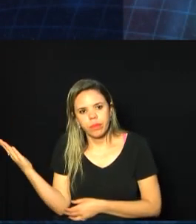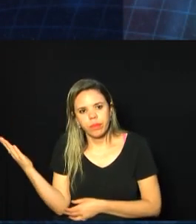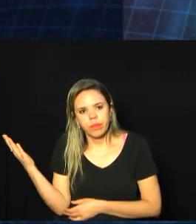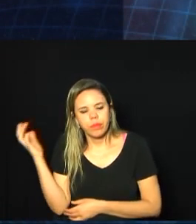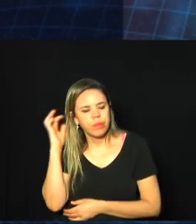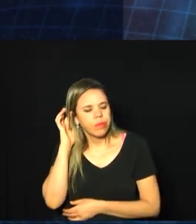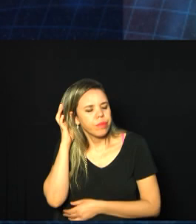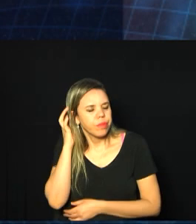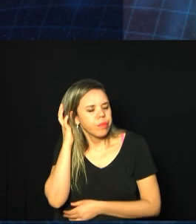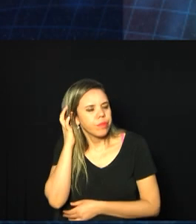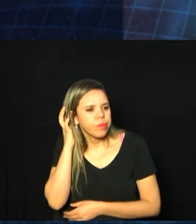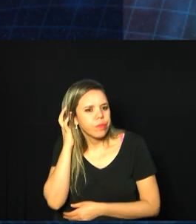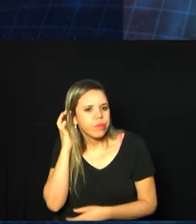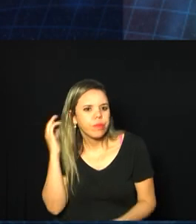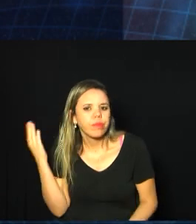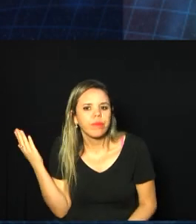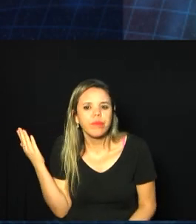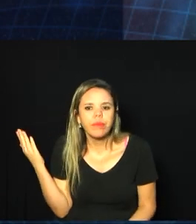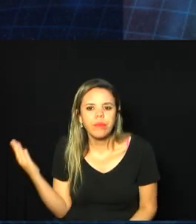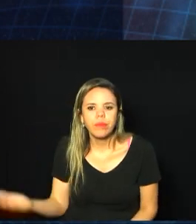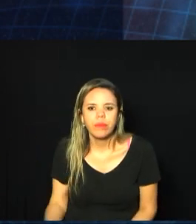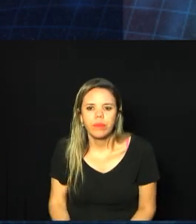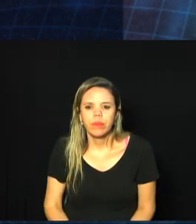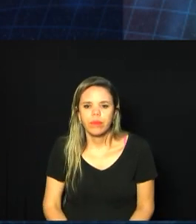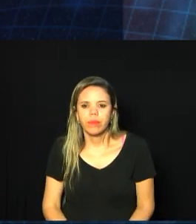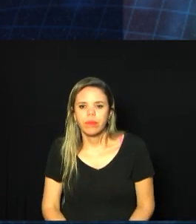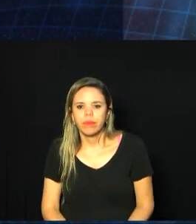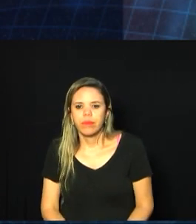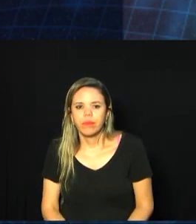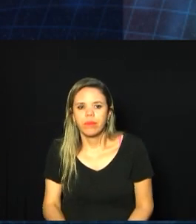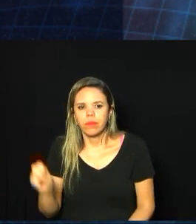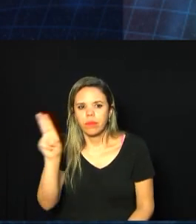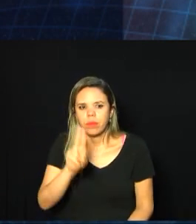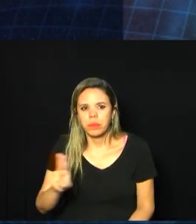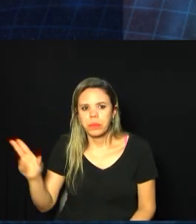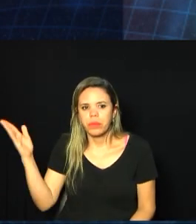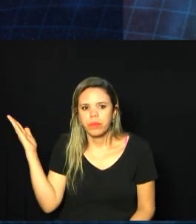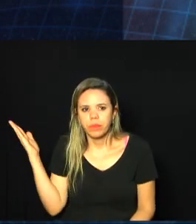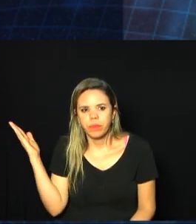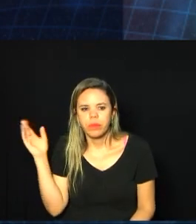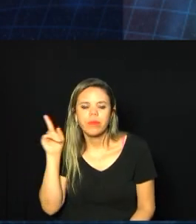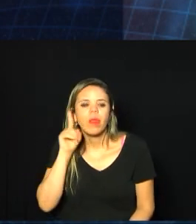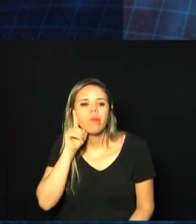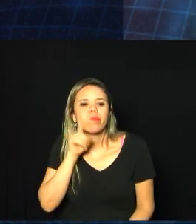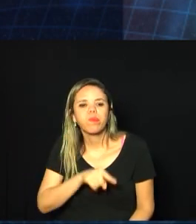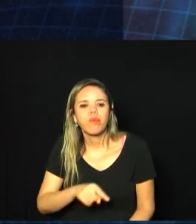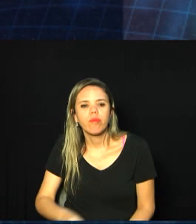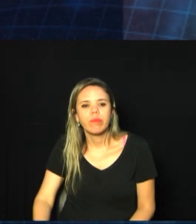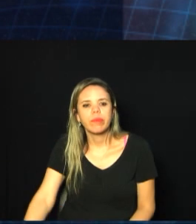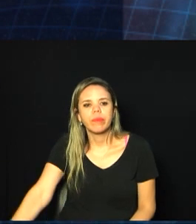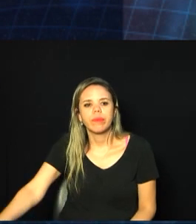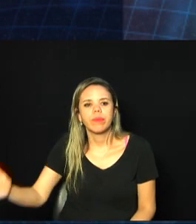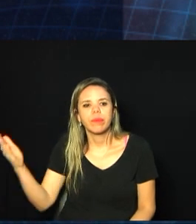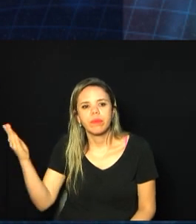somava 4.549 mortes, Sumaré 996,